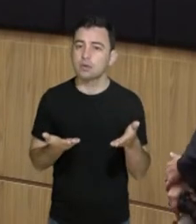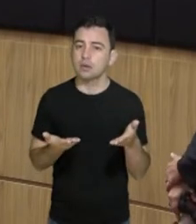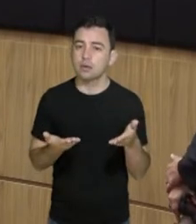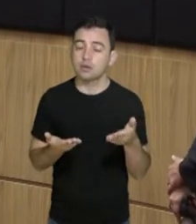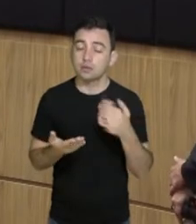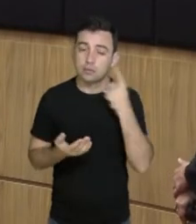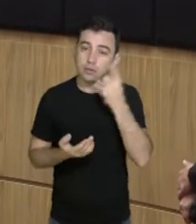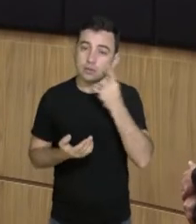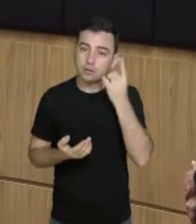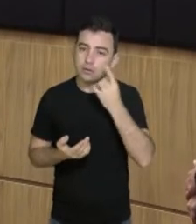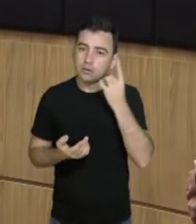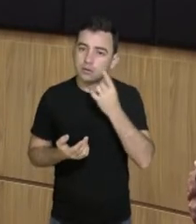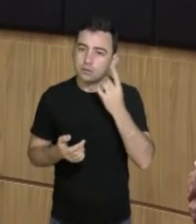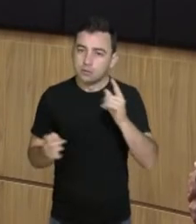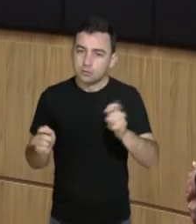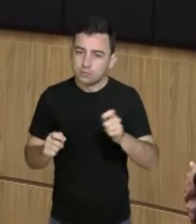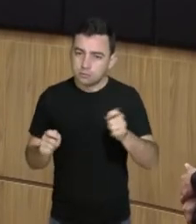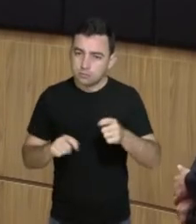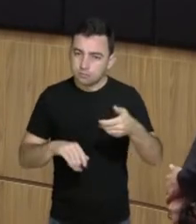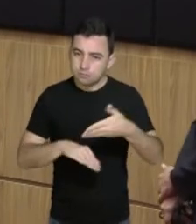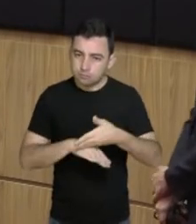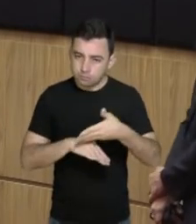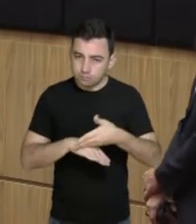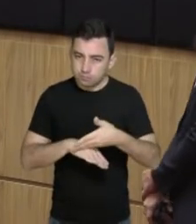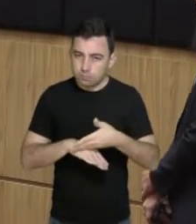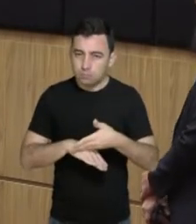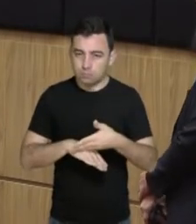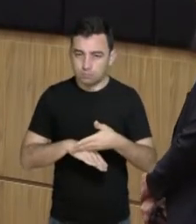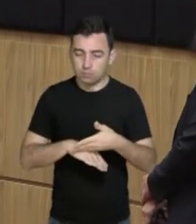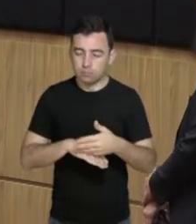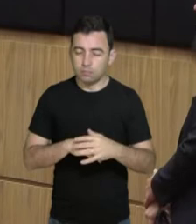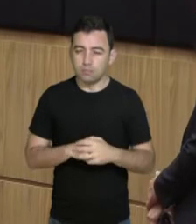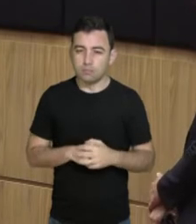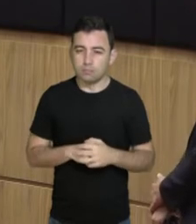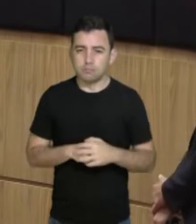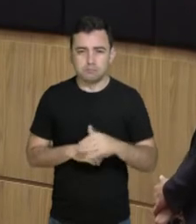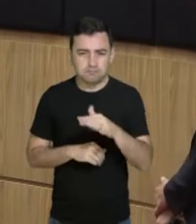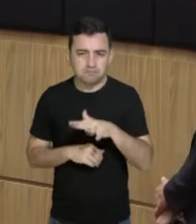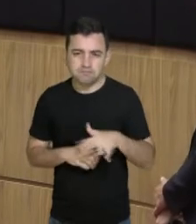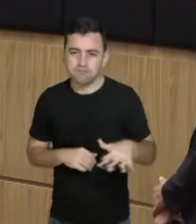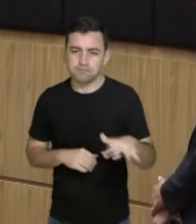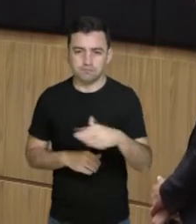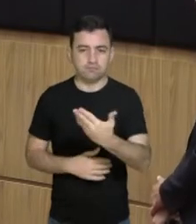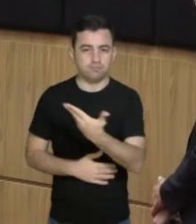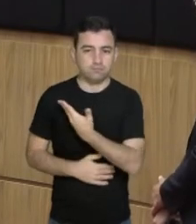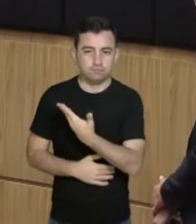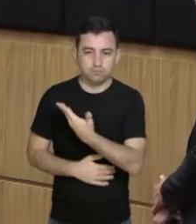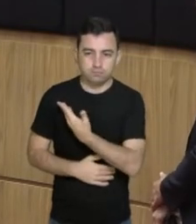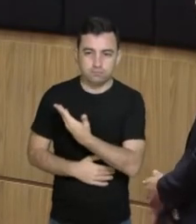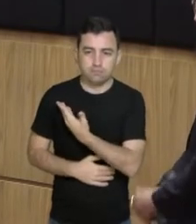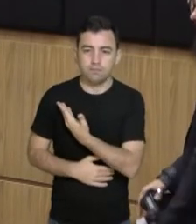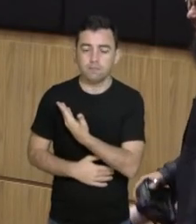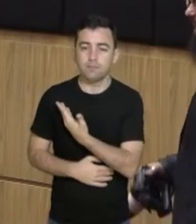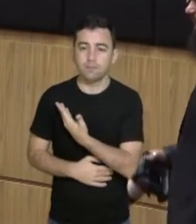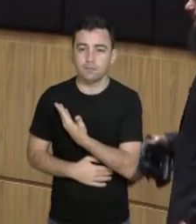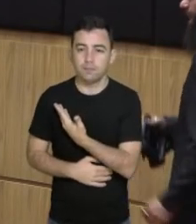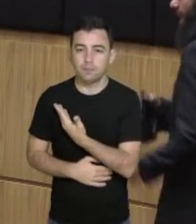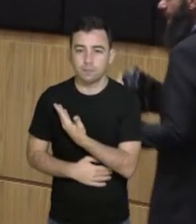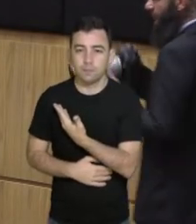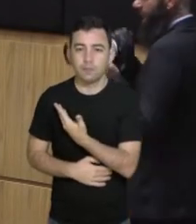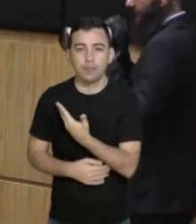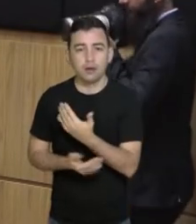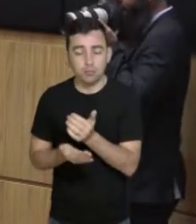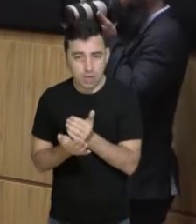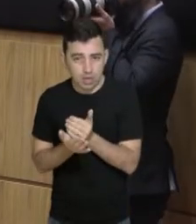possa estar aqui entre todos os colegas e tenha aqui uma boa